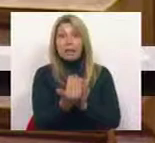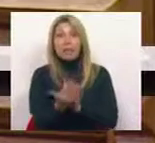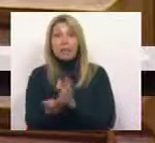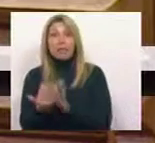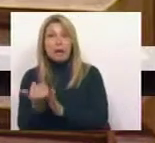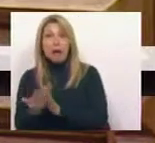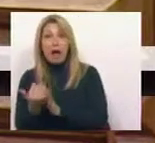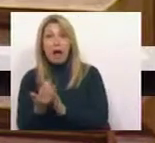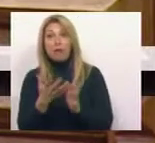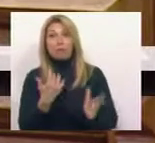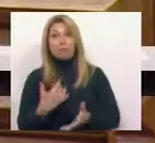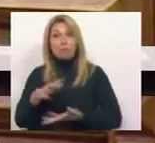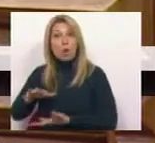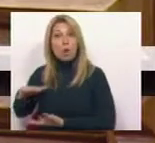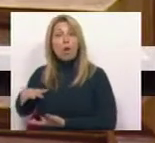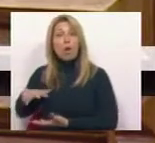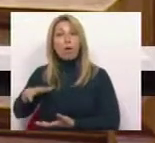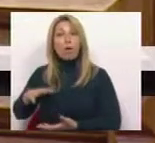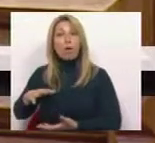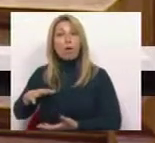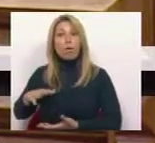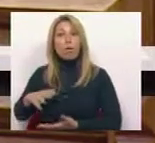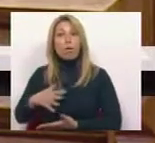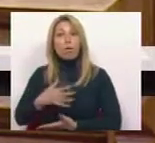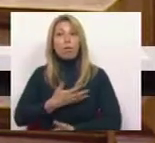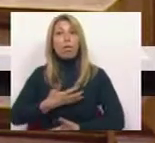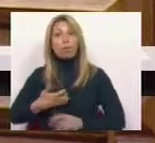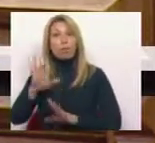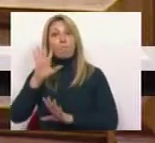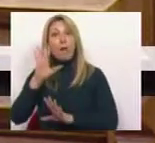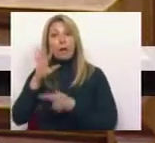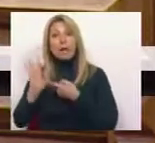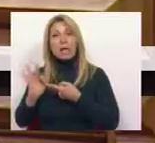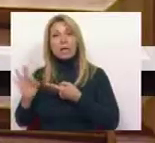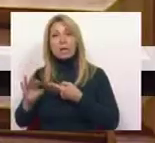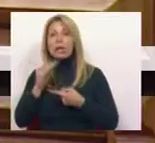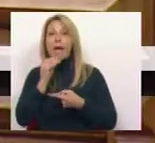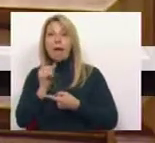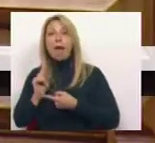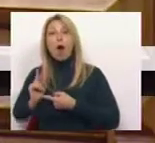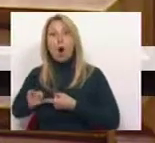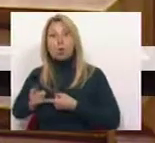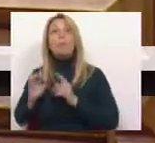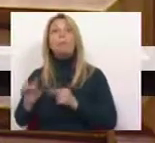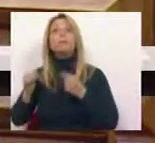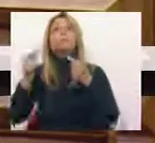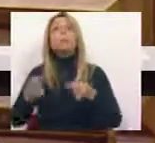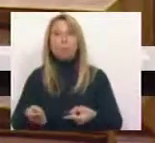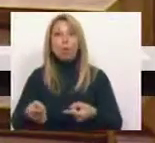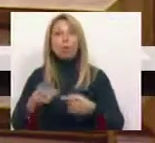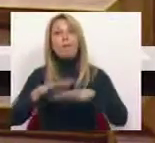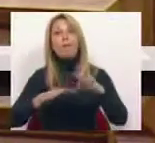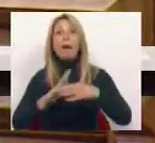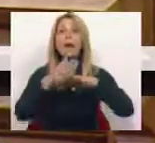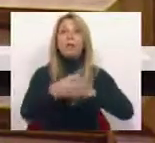desassoreamento, tendo sempre em conta as características dessa areia para intervenções de consolidação do litoral.